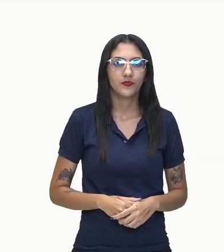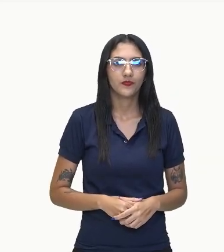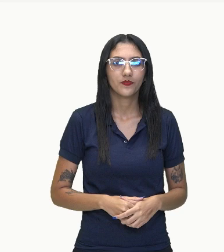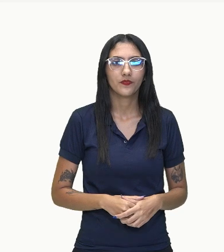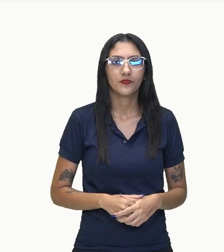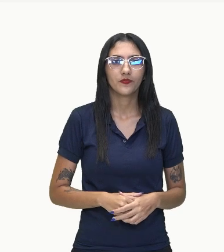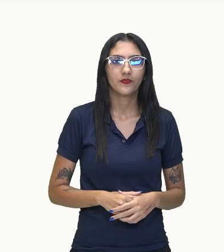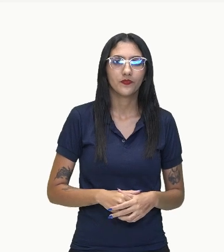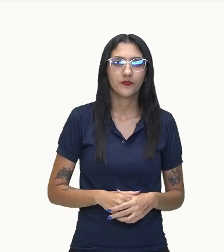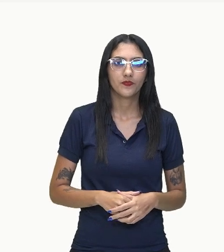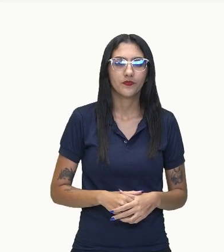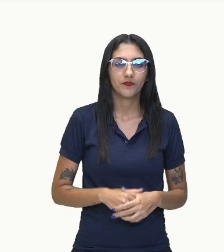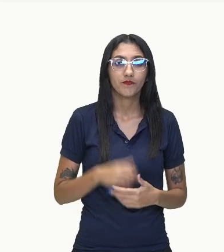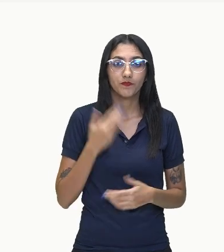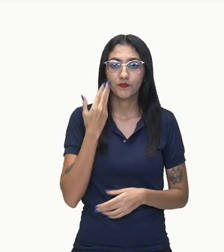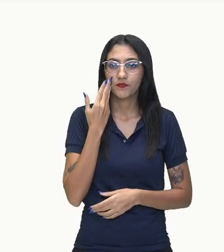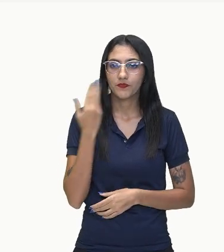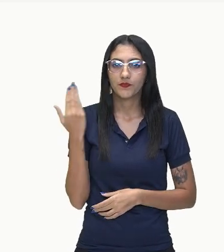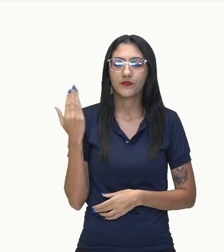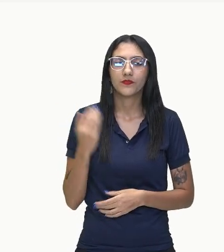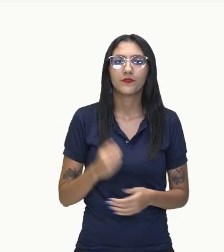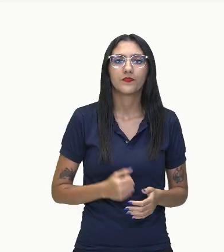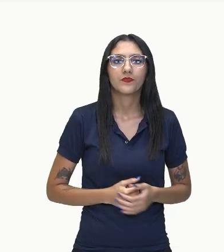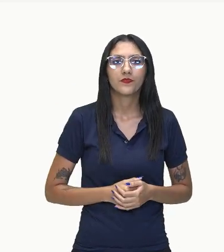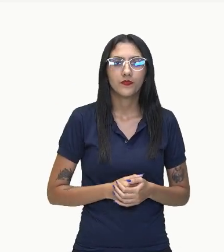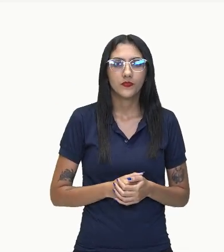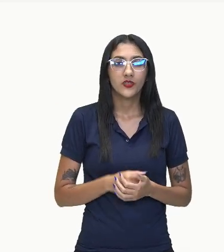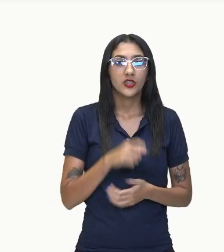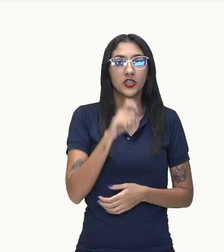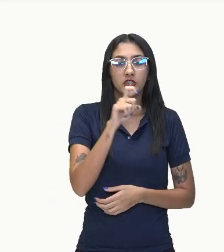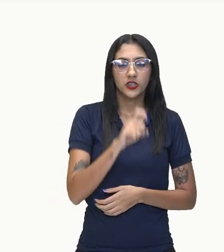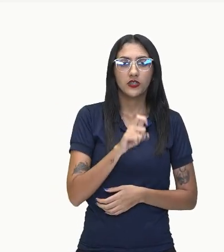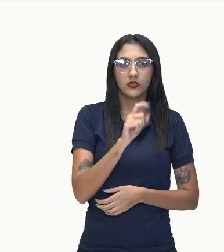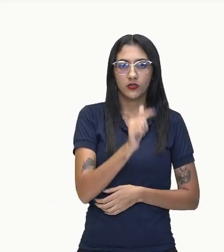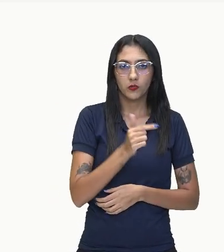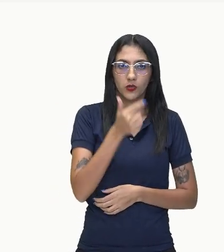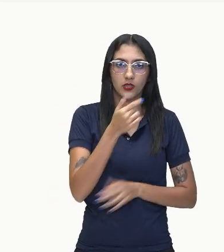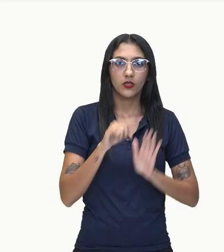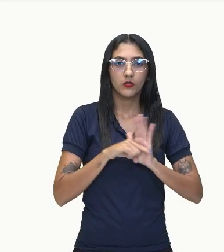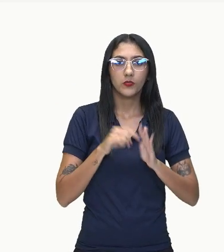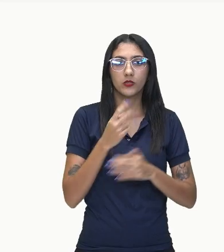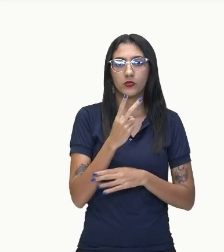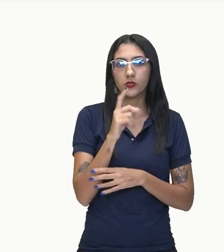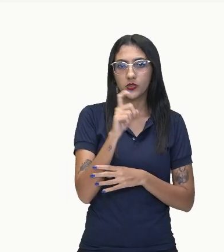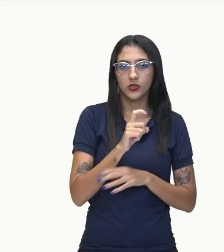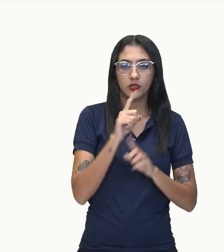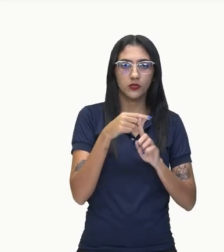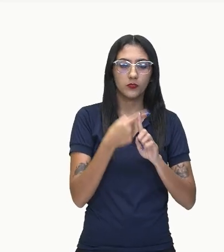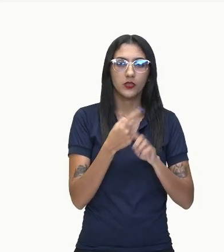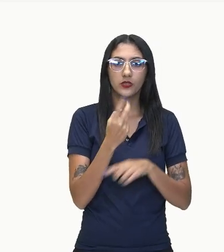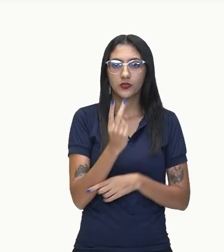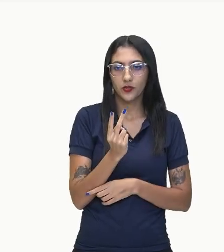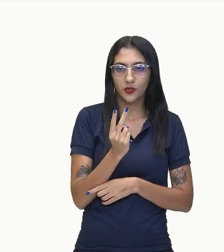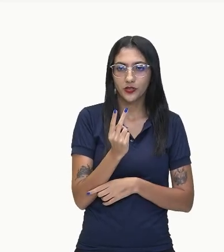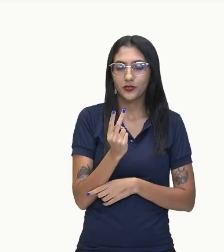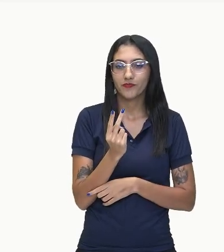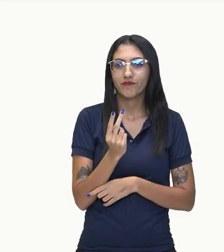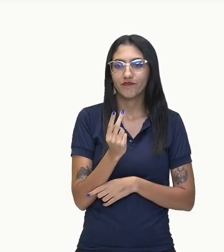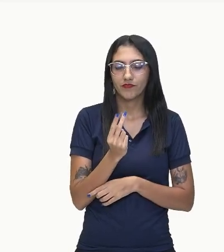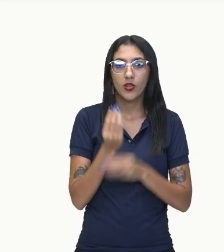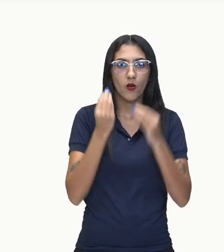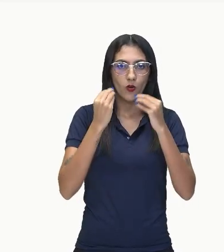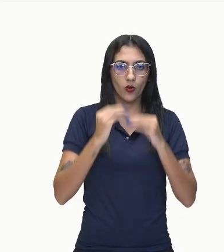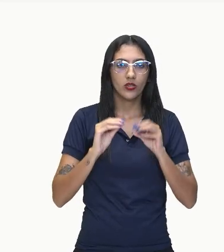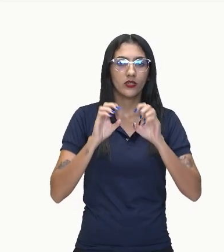Agora vamos para o próximo exemplo. F de x igual a x ao quadrado menos 2x mais 2. Igualamos essa função a